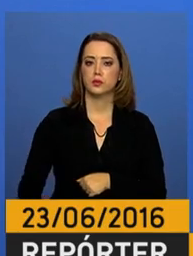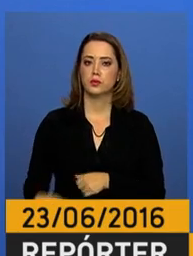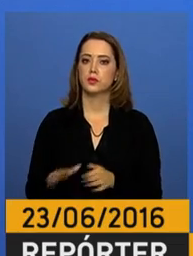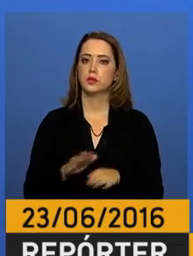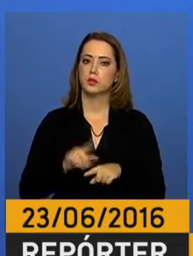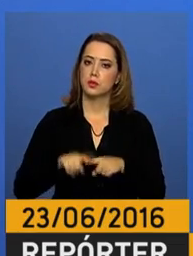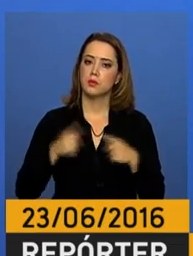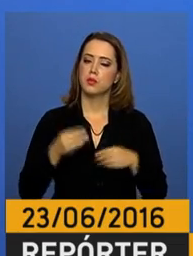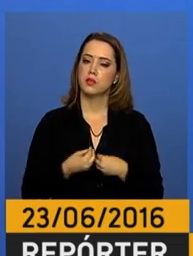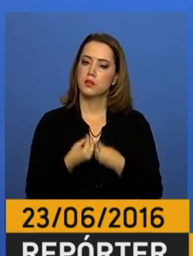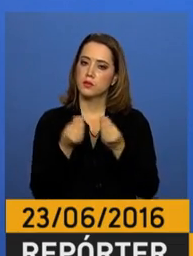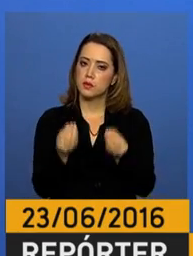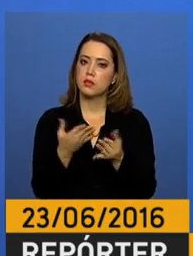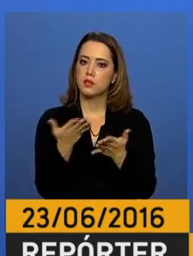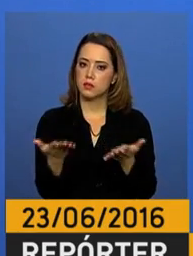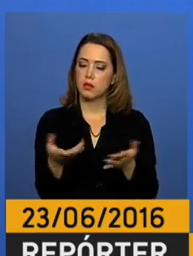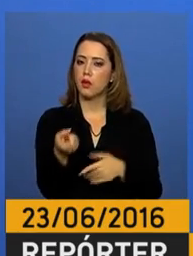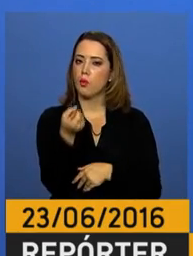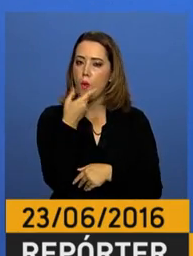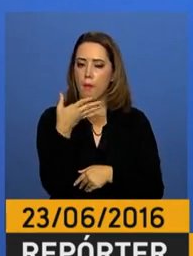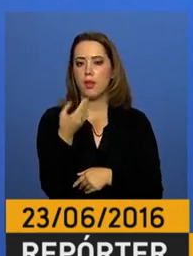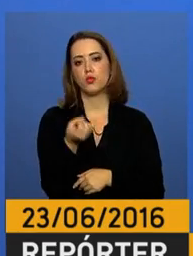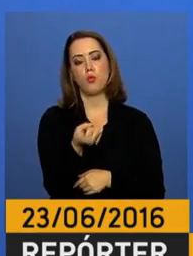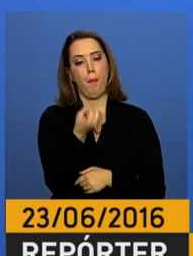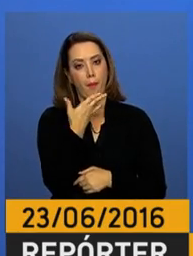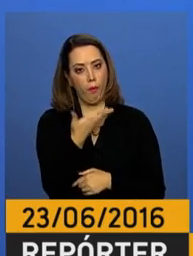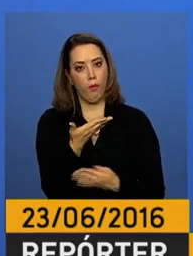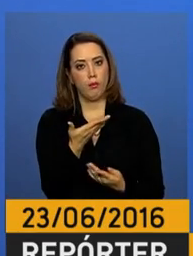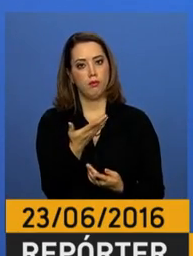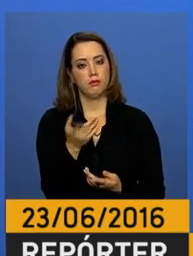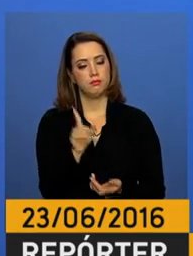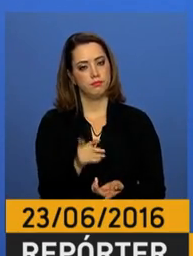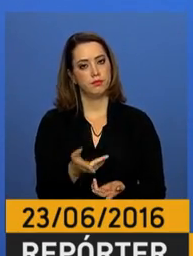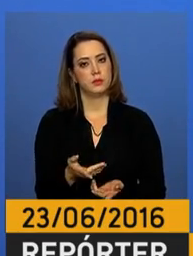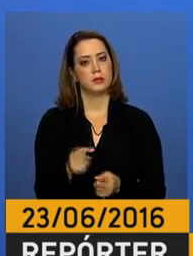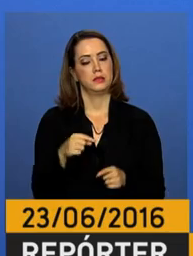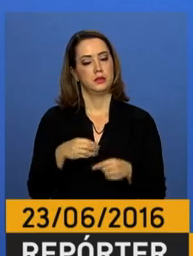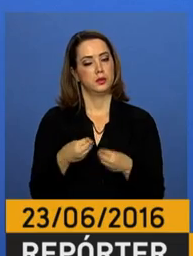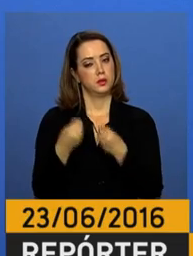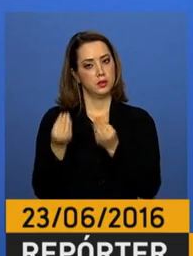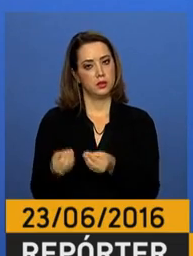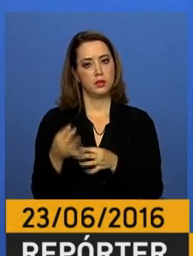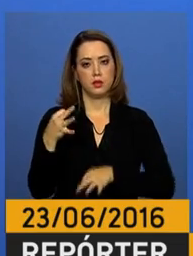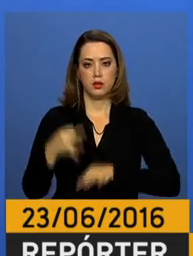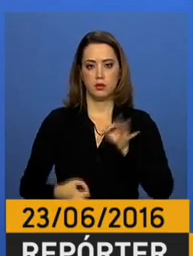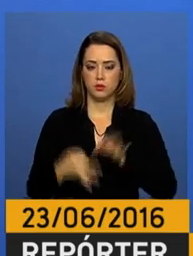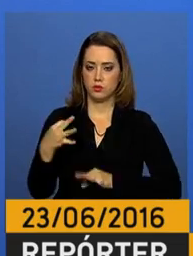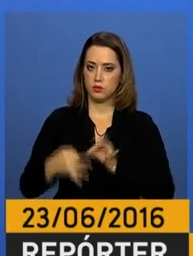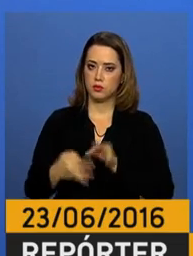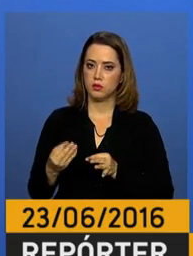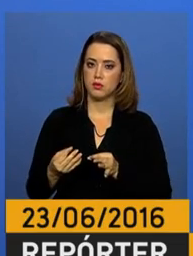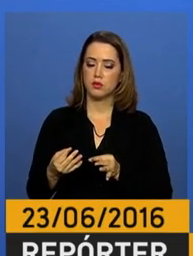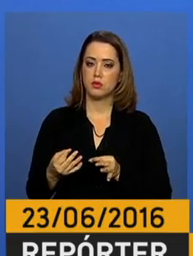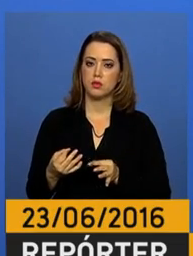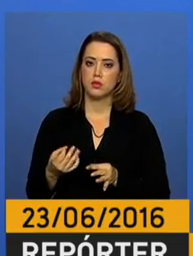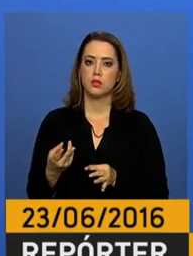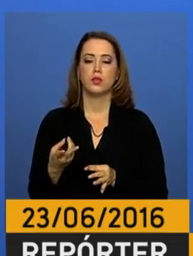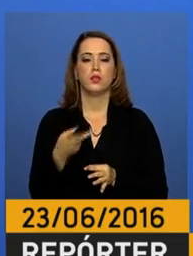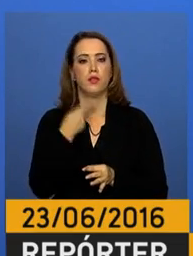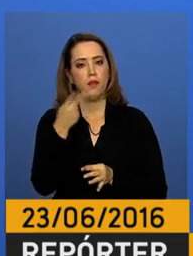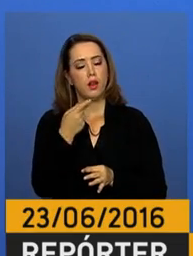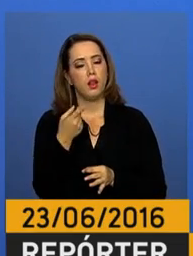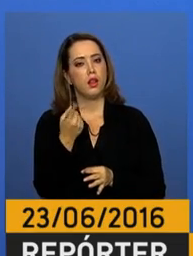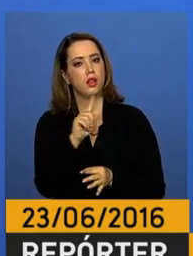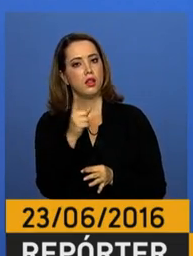produziram um remédio doce porque deram ao jurisdicionado a possibilidade de dizer Olhe não impeça